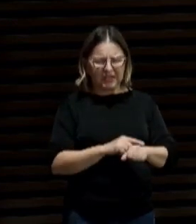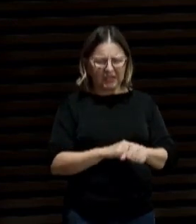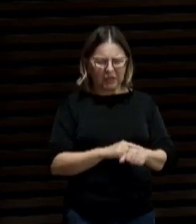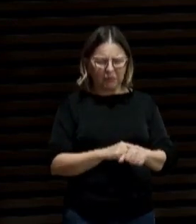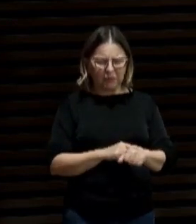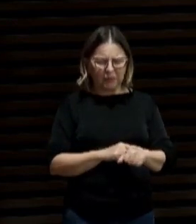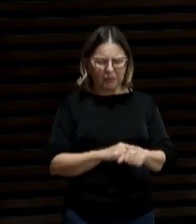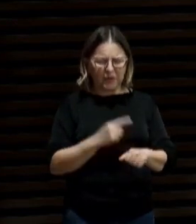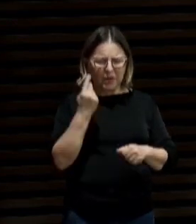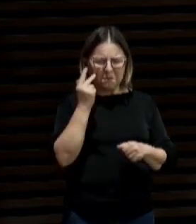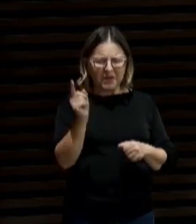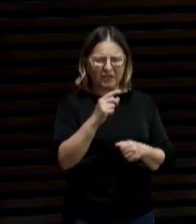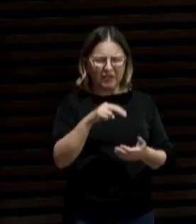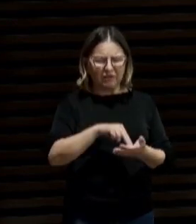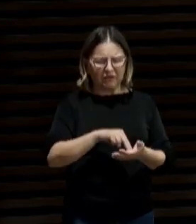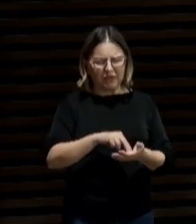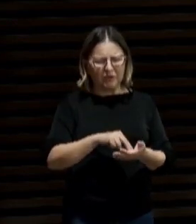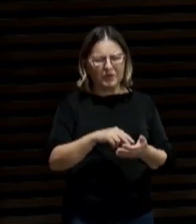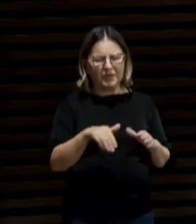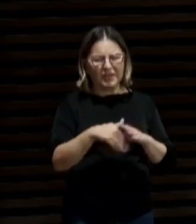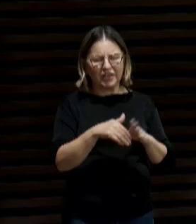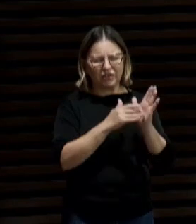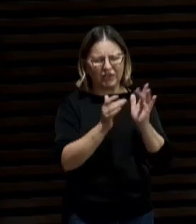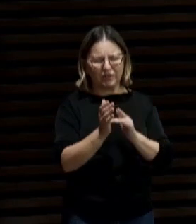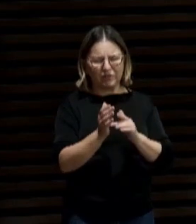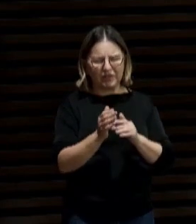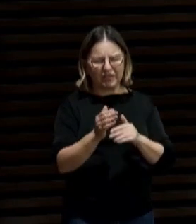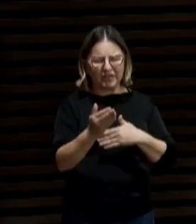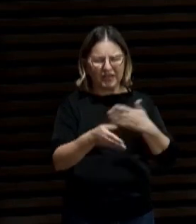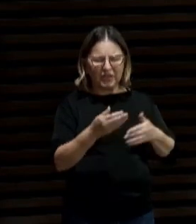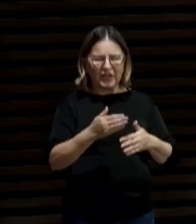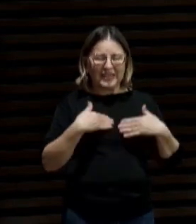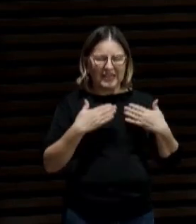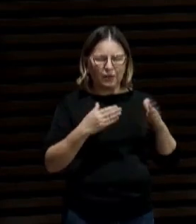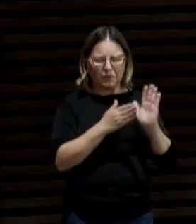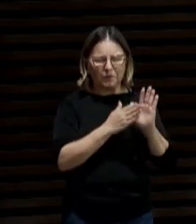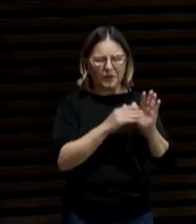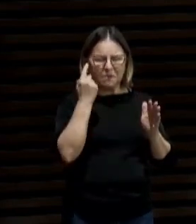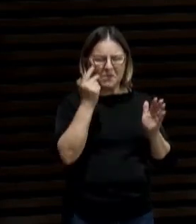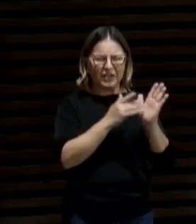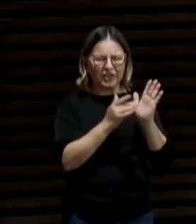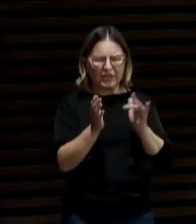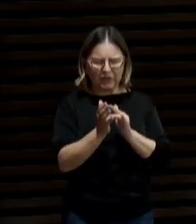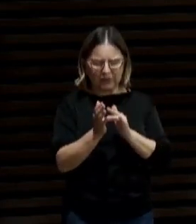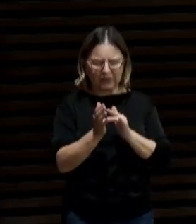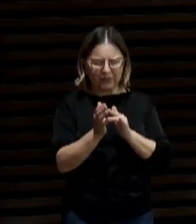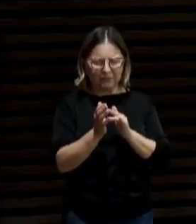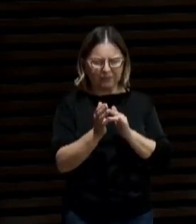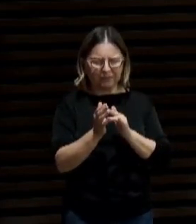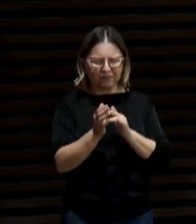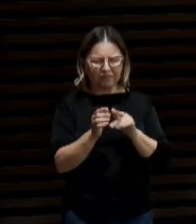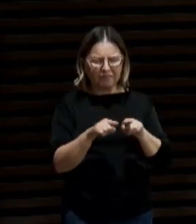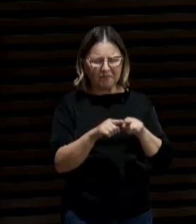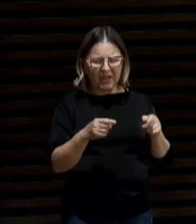olhos fitos em Jesus, que em troca da alegria que lhe estava proposta, ele sim, olhando para frente, olhando para cima,